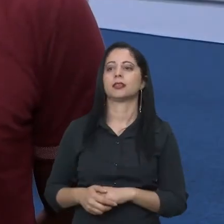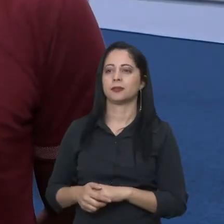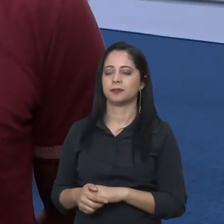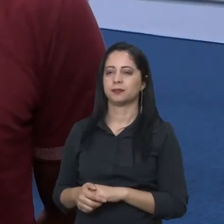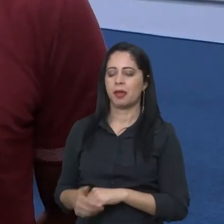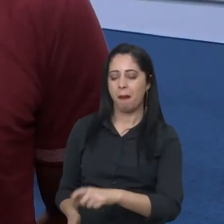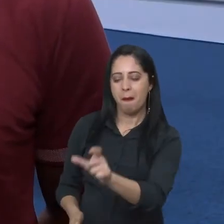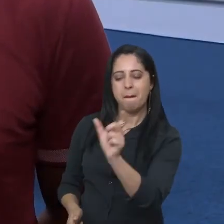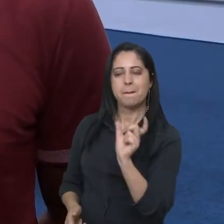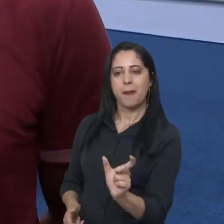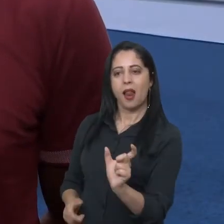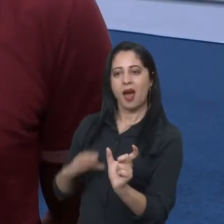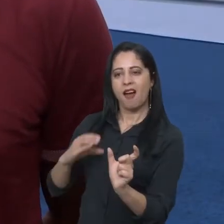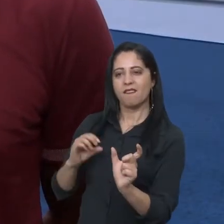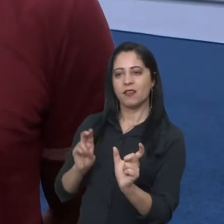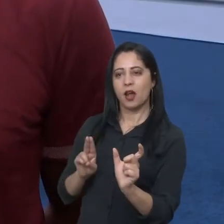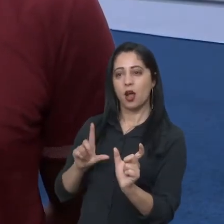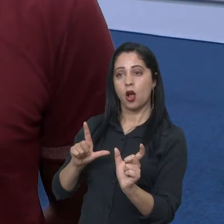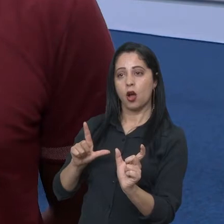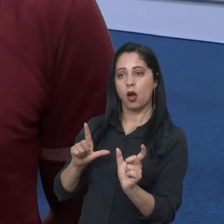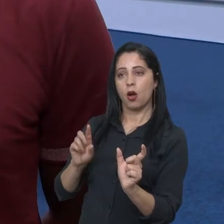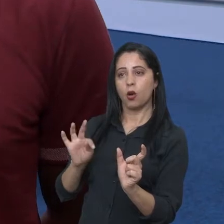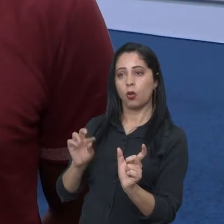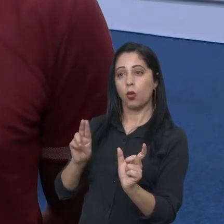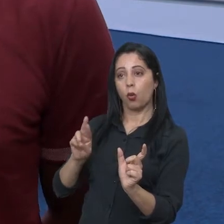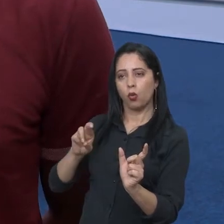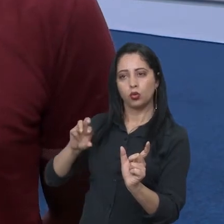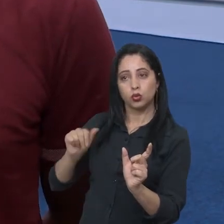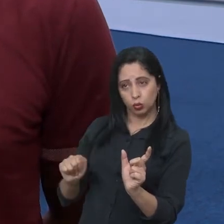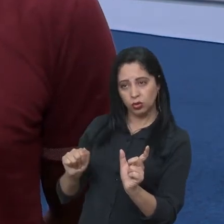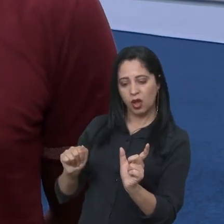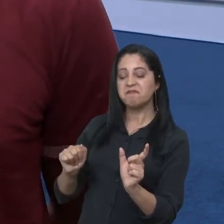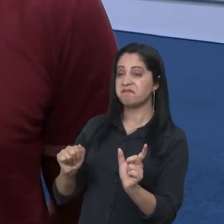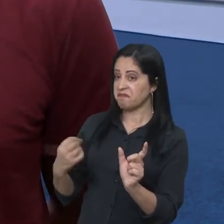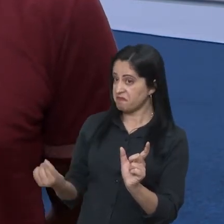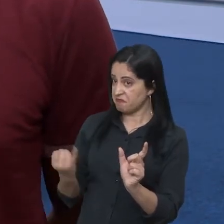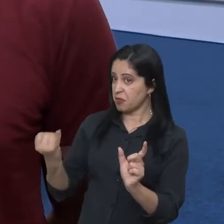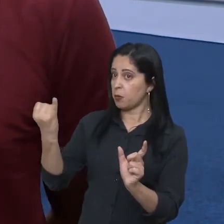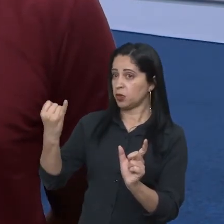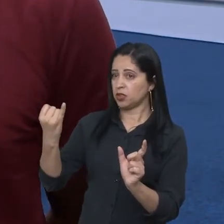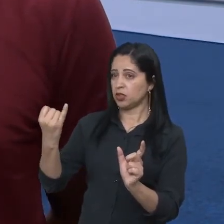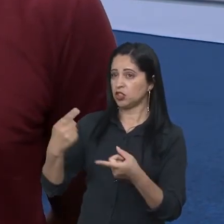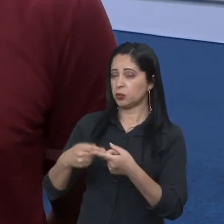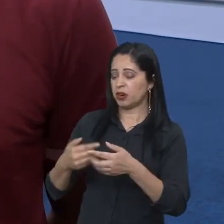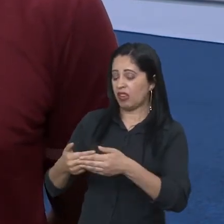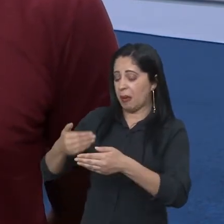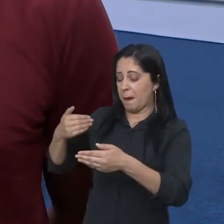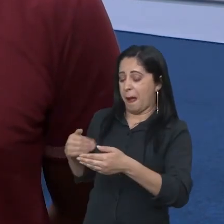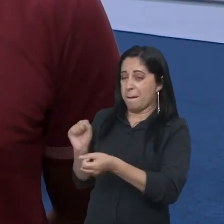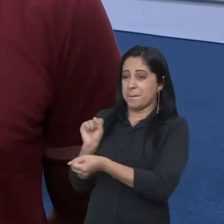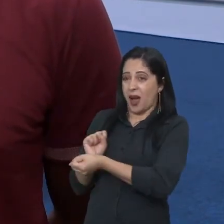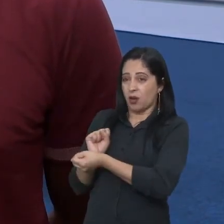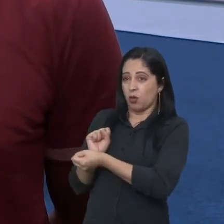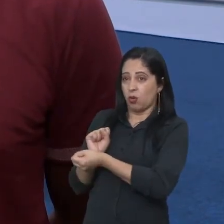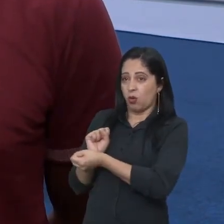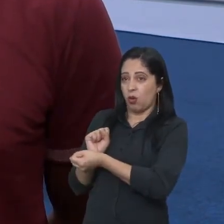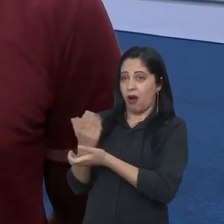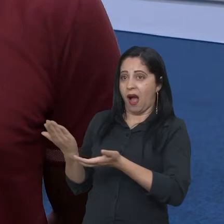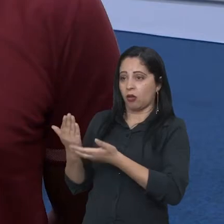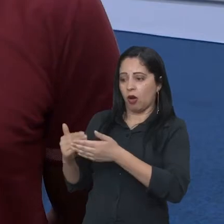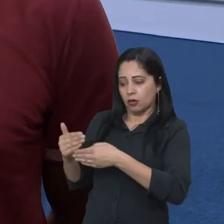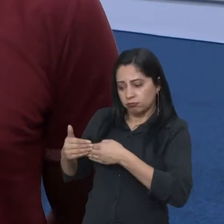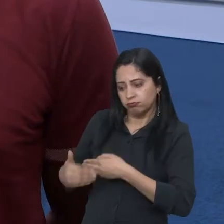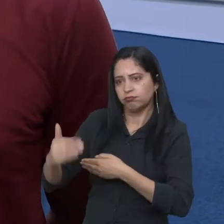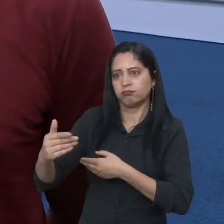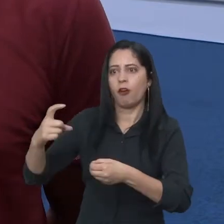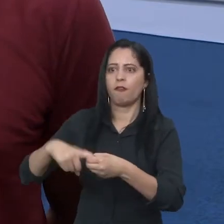é muito bom, né? É importante. Depois de muito tempo parados, né? Voltando à cultura de novo. E a economia, né?